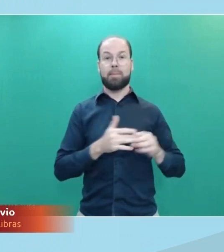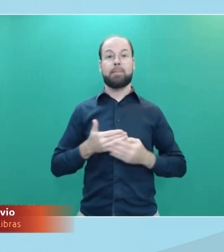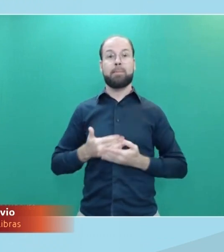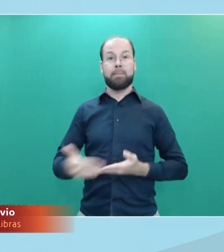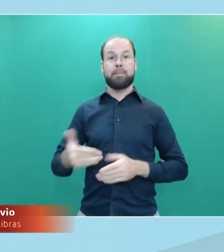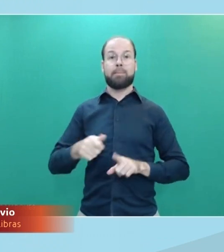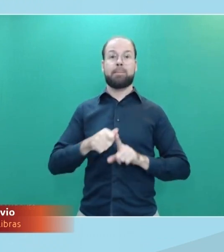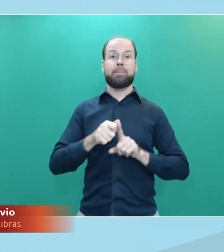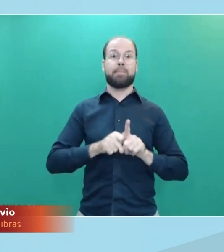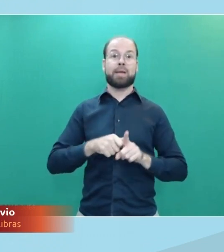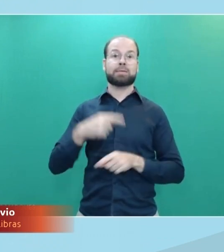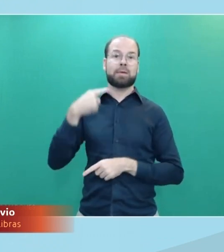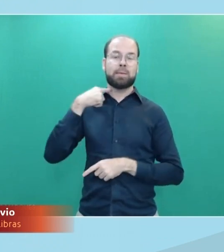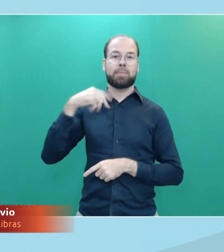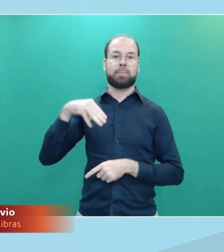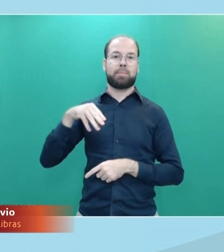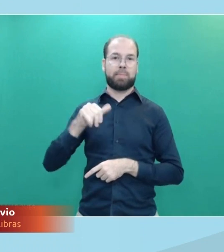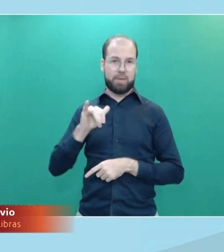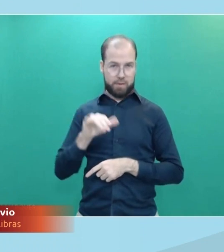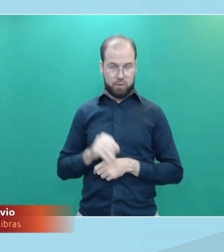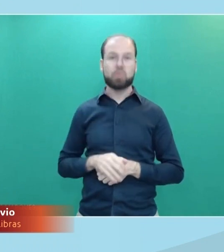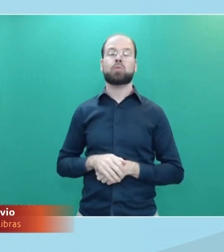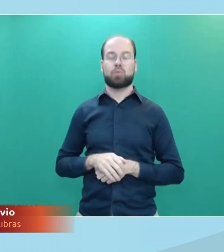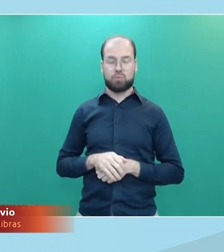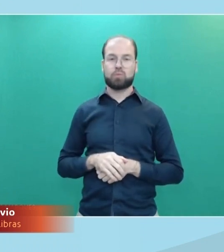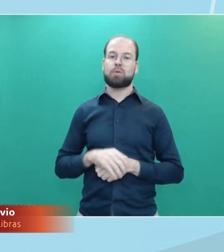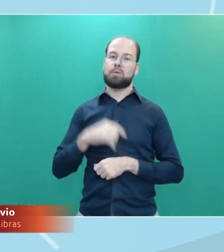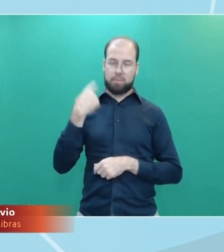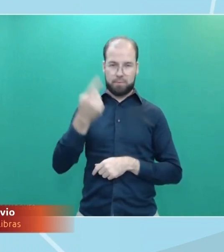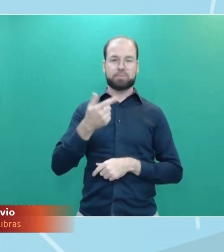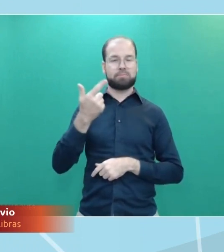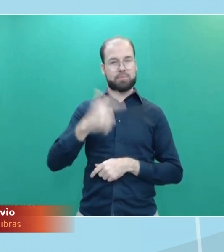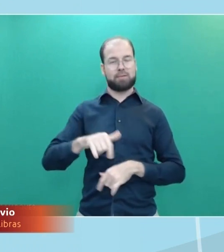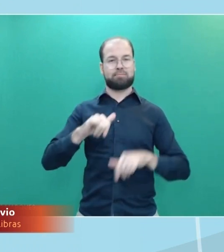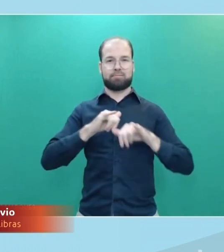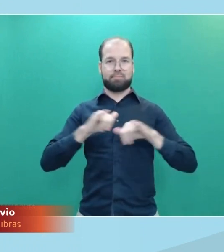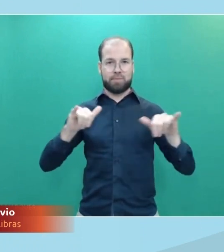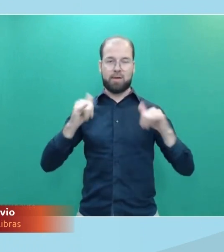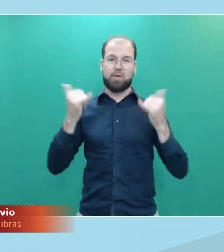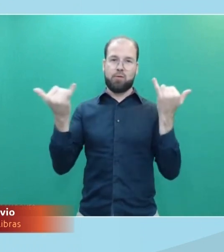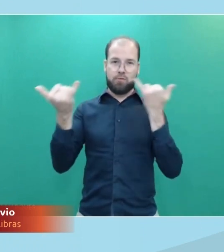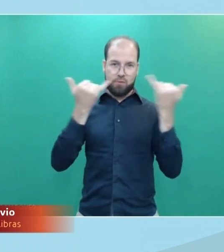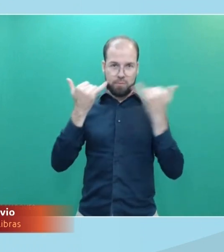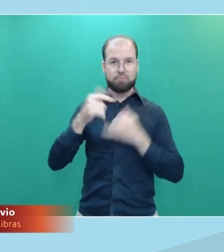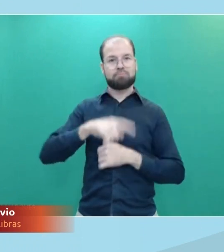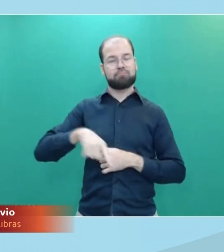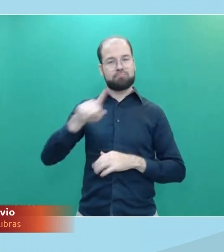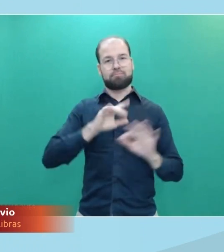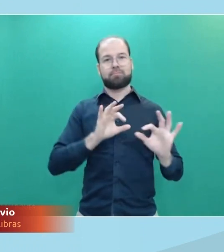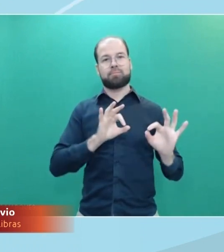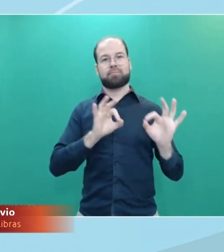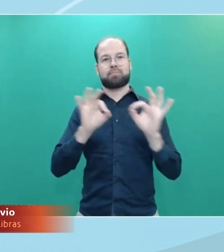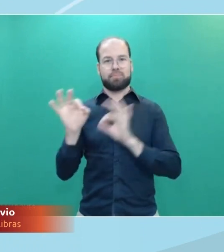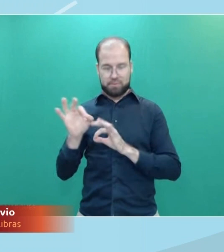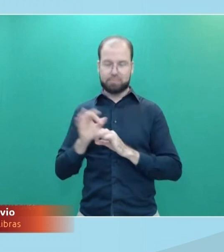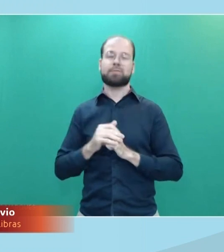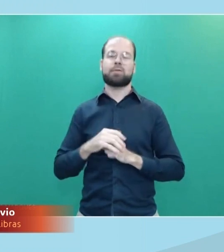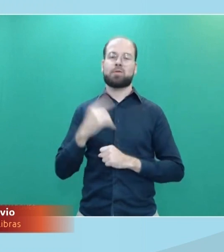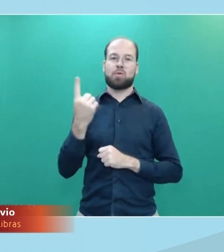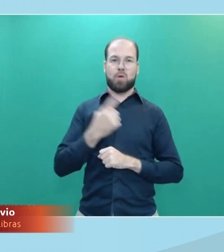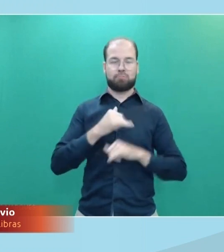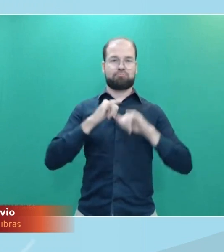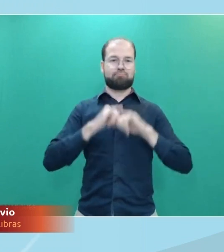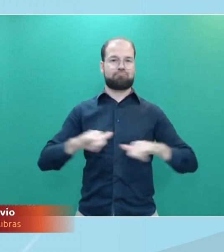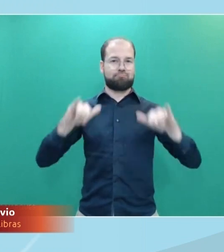a pouco eu te dou mais informações também, e você ligado na nossa programação da TV UFG vai conferir as nossas chamadas aí ao longo das